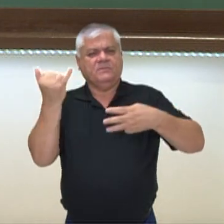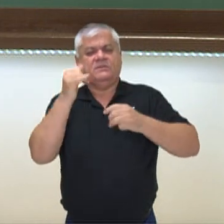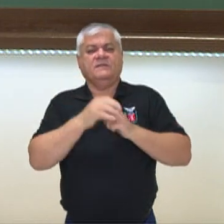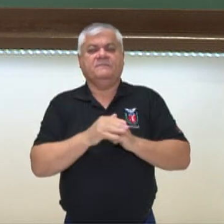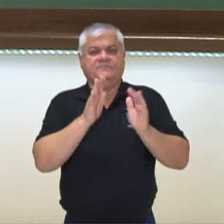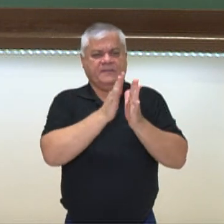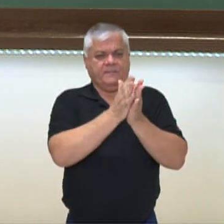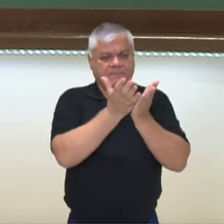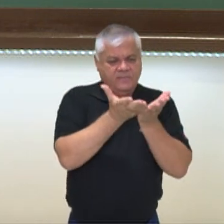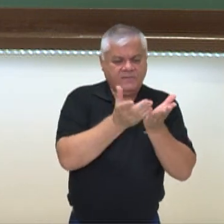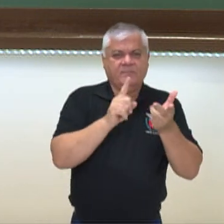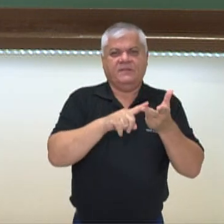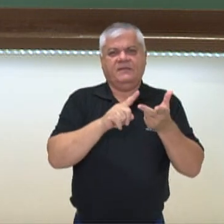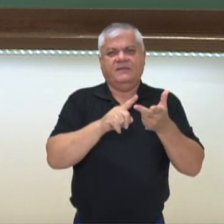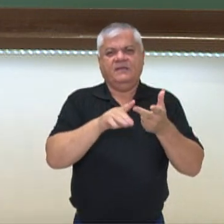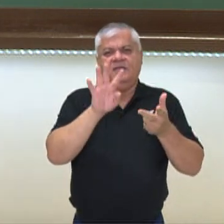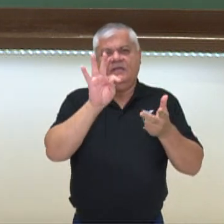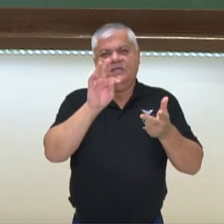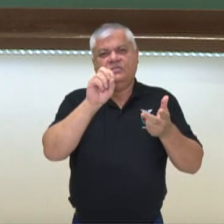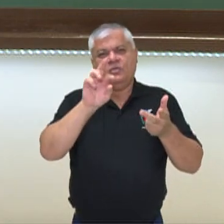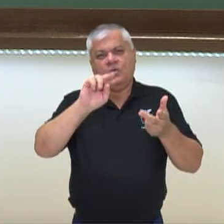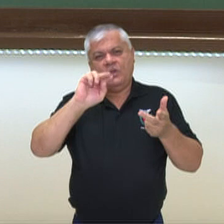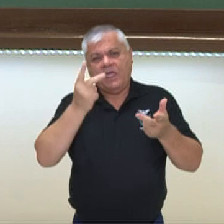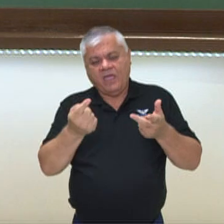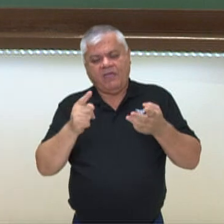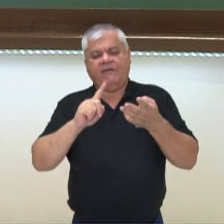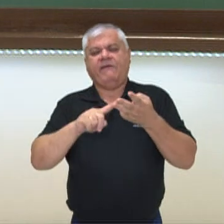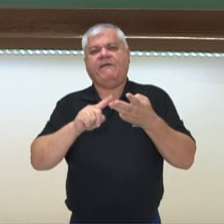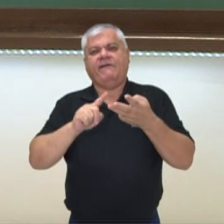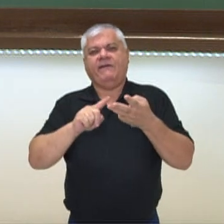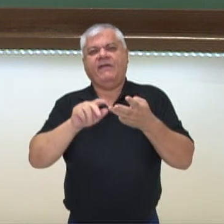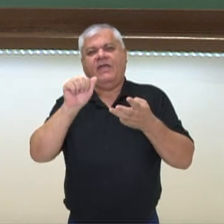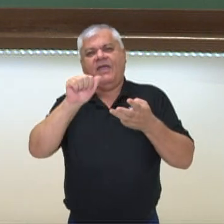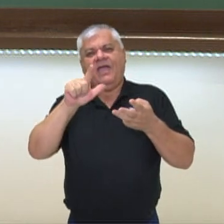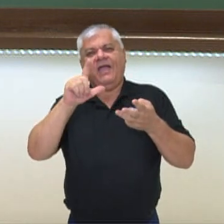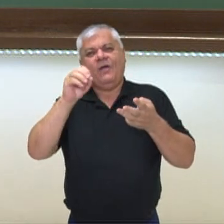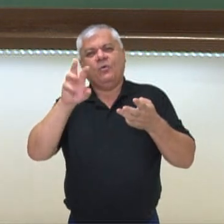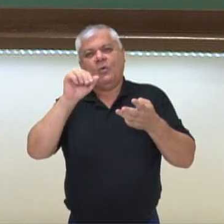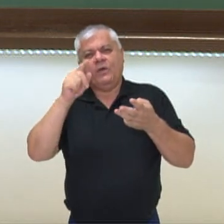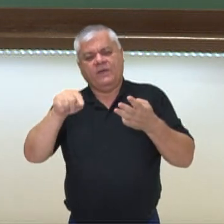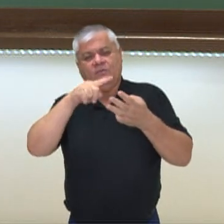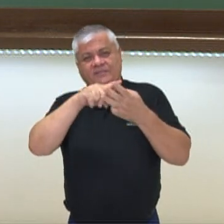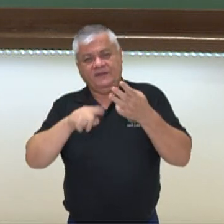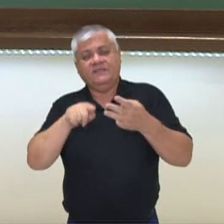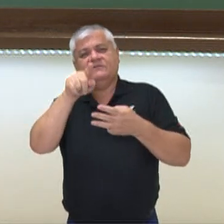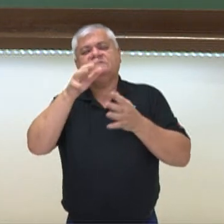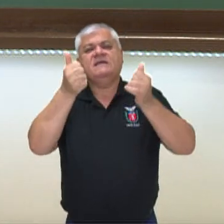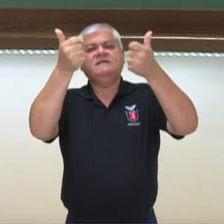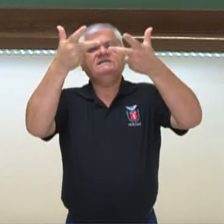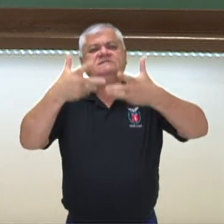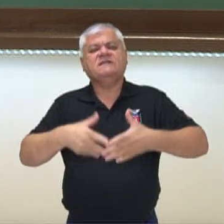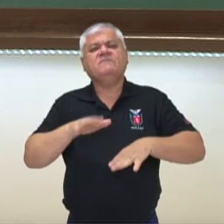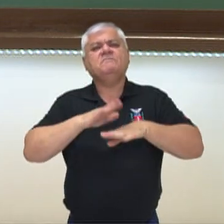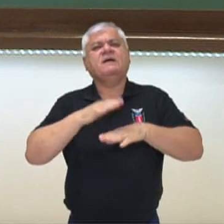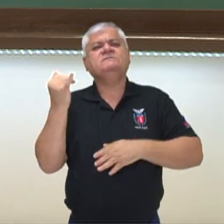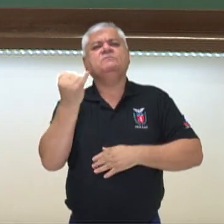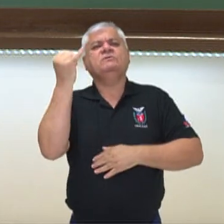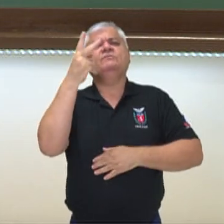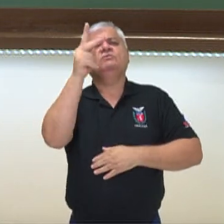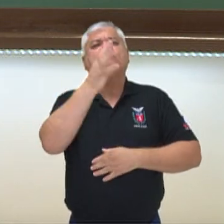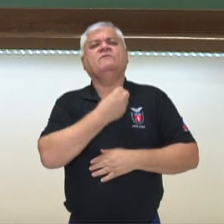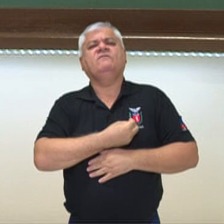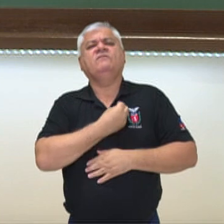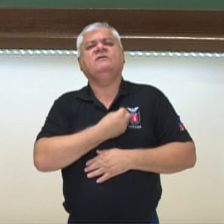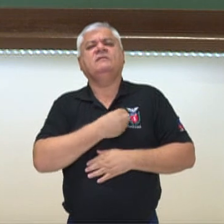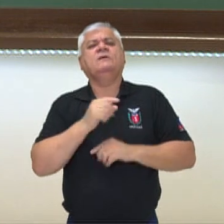que é fundamental para cada religião, vamos dar um tempo para vocês escreverem 3 coisas que são fundamentais